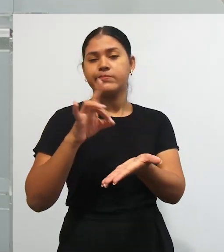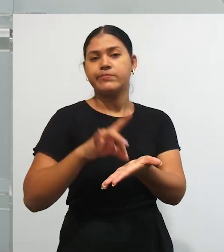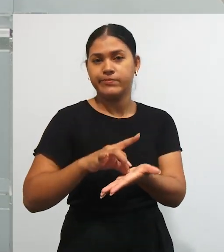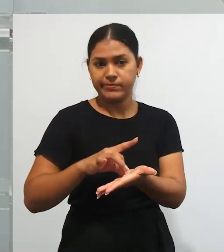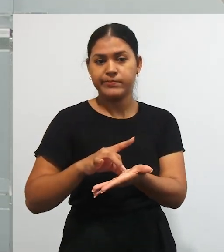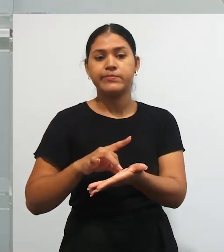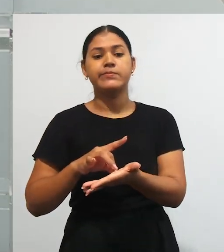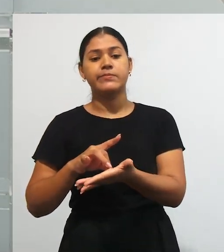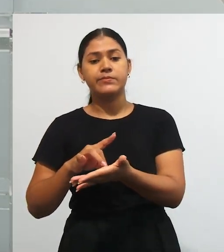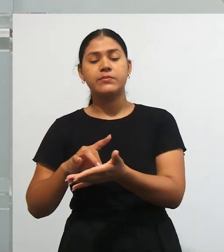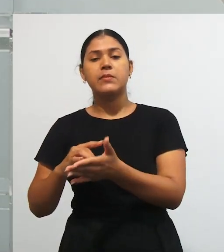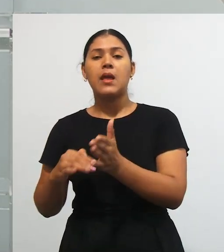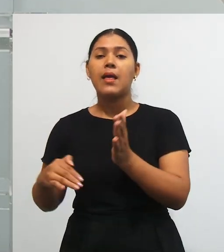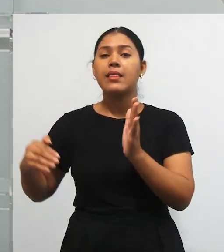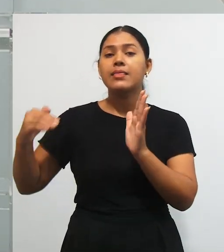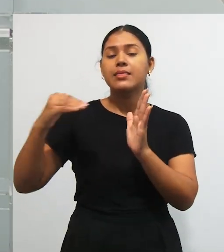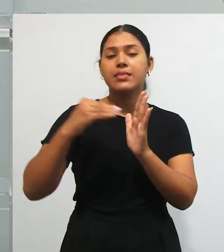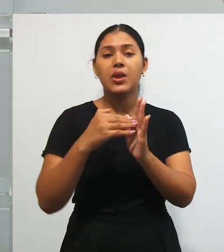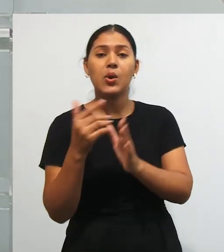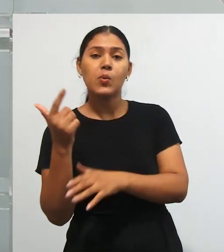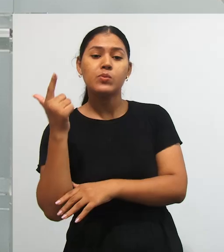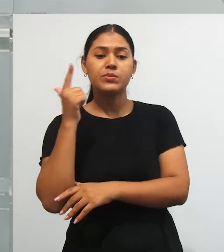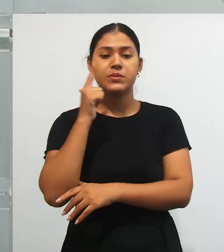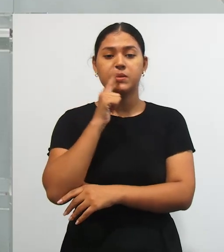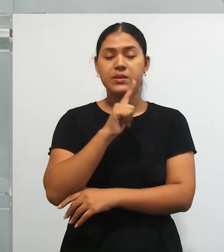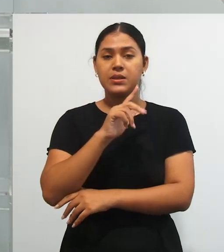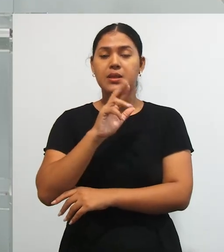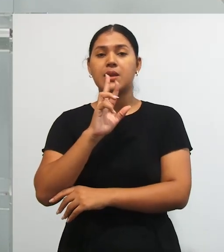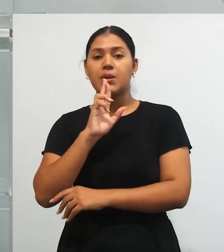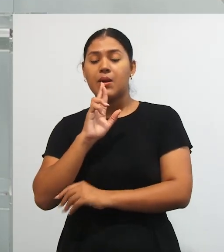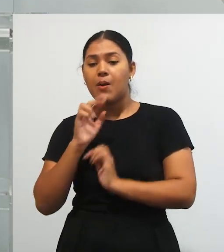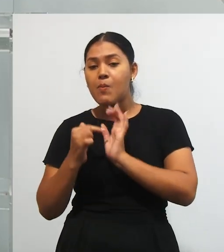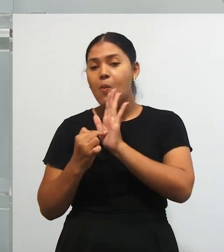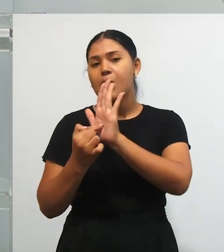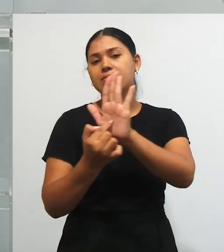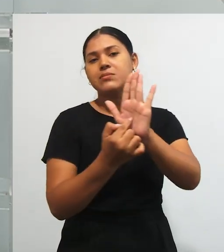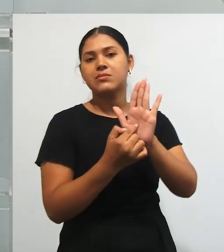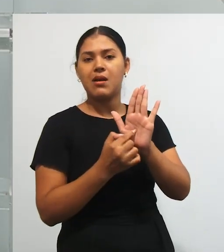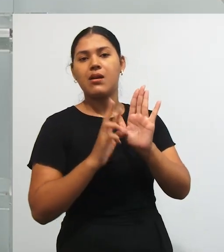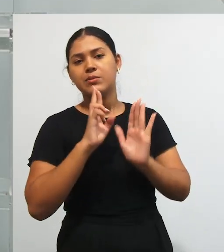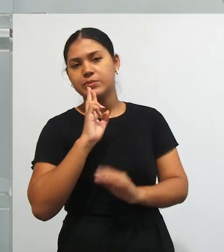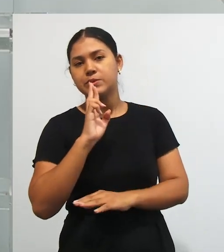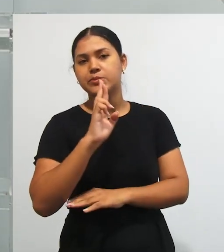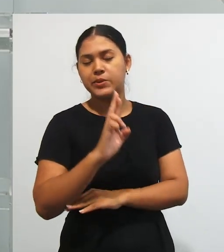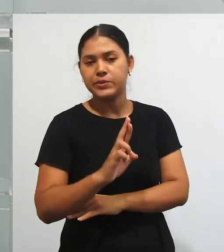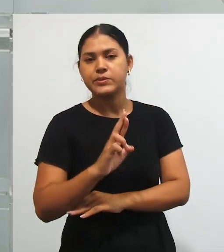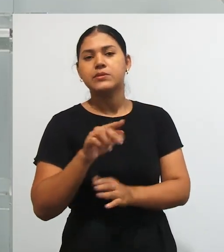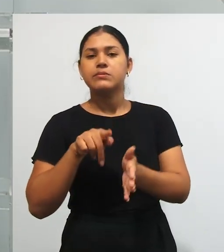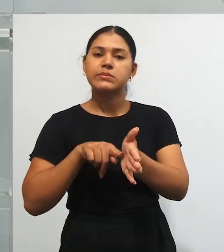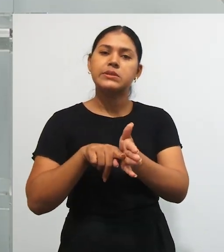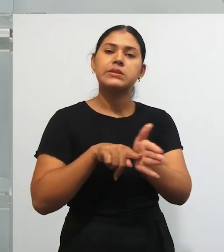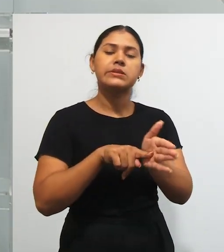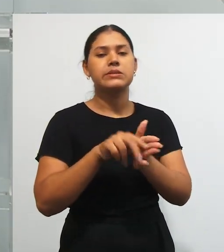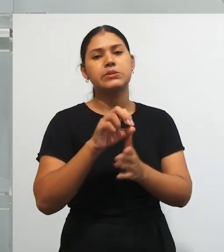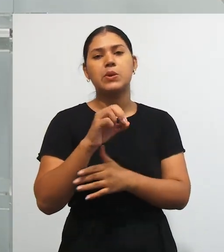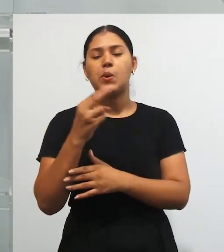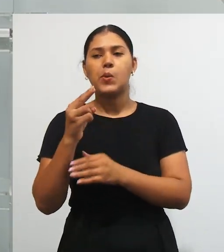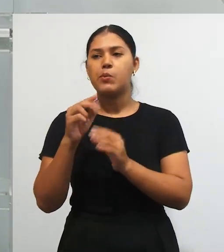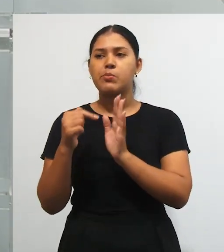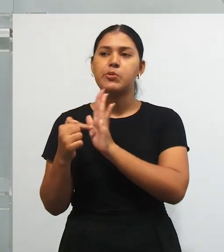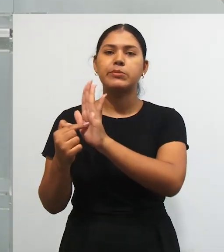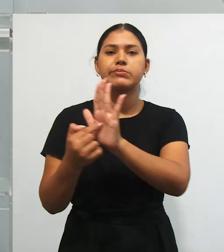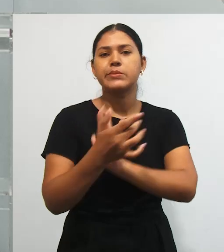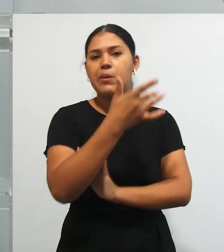você apresenta o resultado. A ressurreição é justamente você apresentar esse resultado para a coletividade, para o